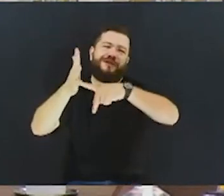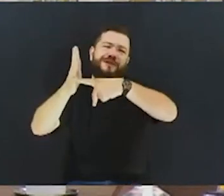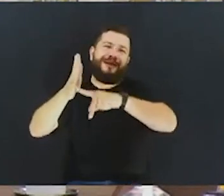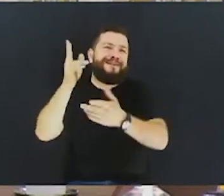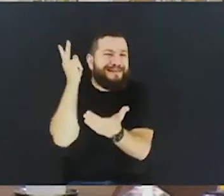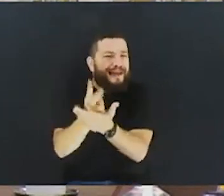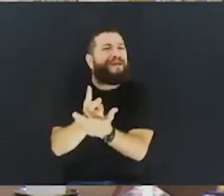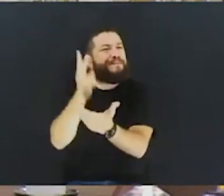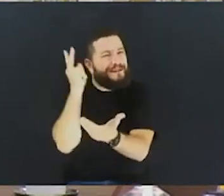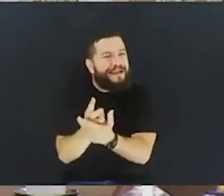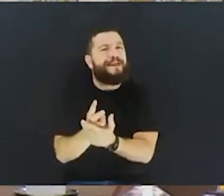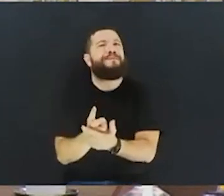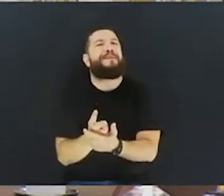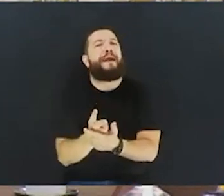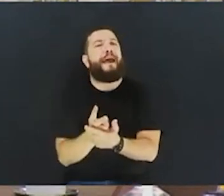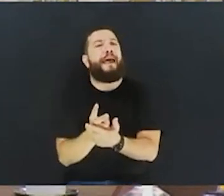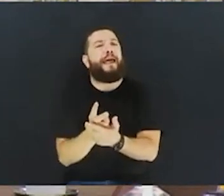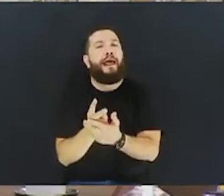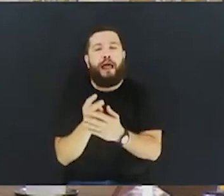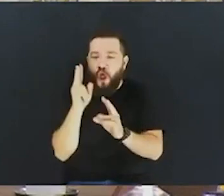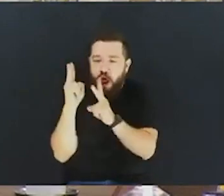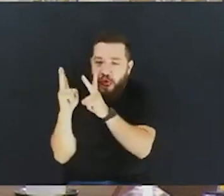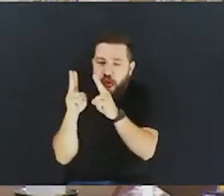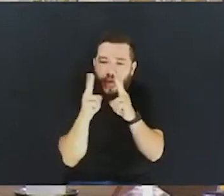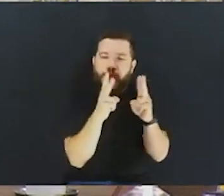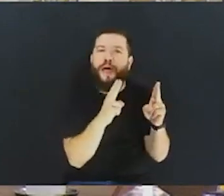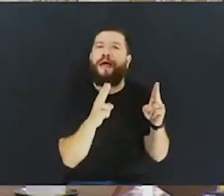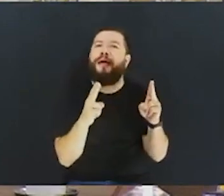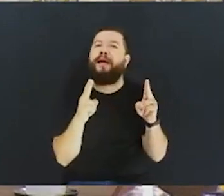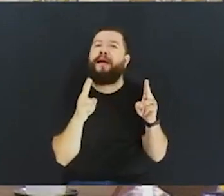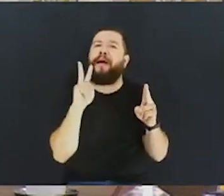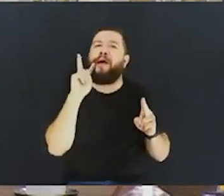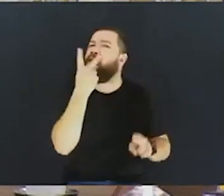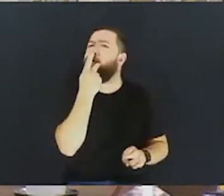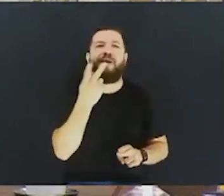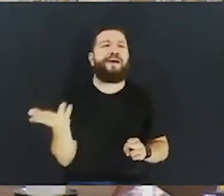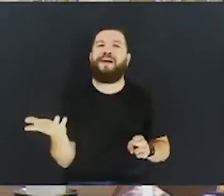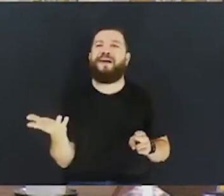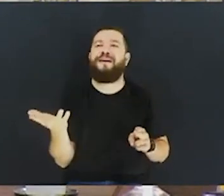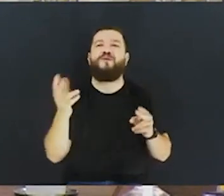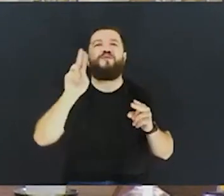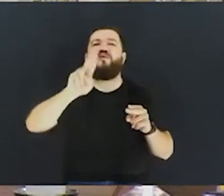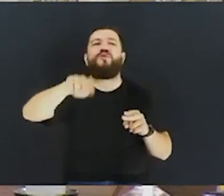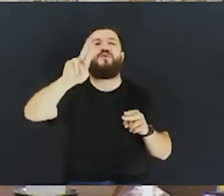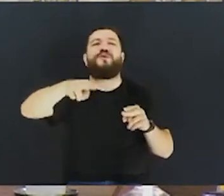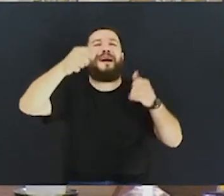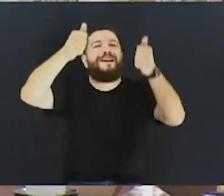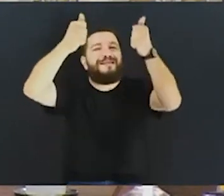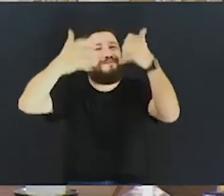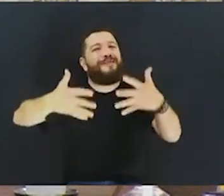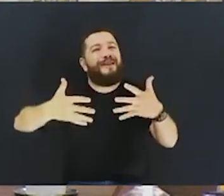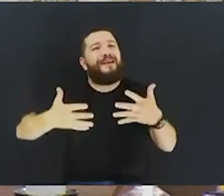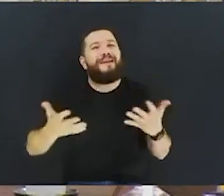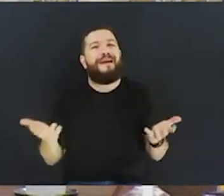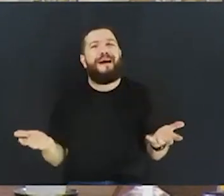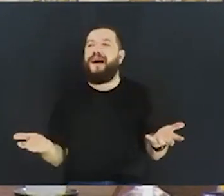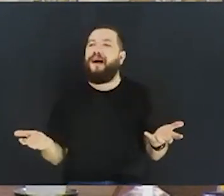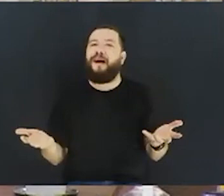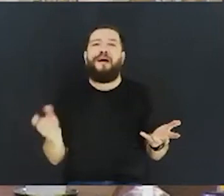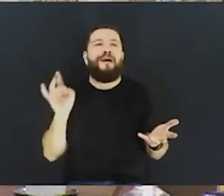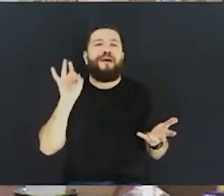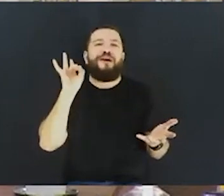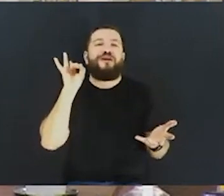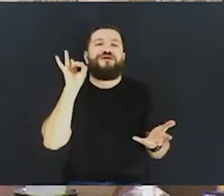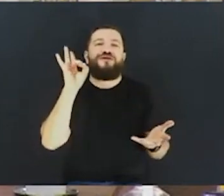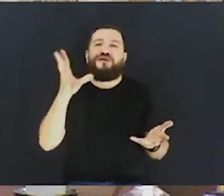matéria de forma vil e sem explicar o real motivo do que está acontecendo. Então, eu quero falar olho no olho com